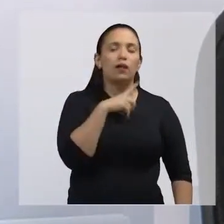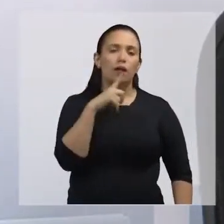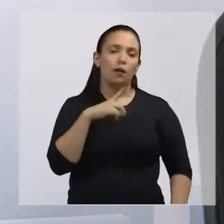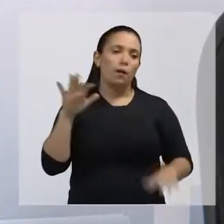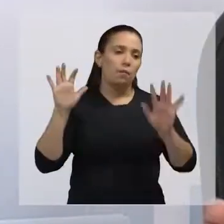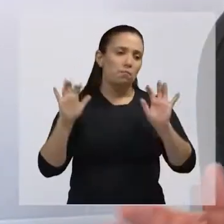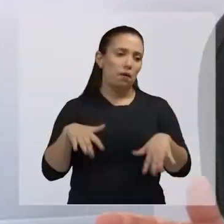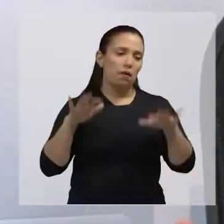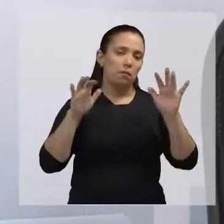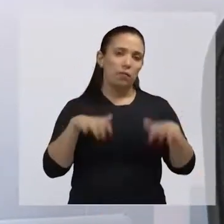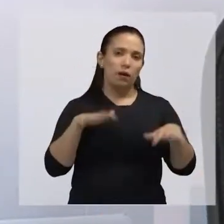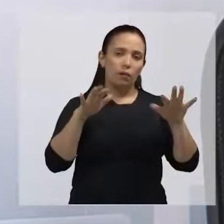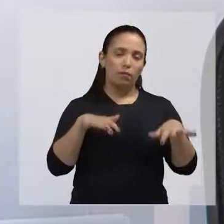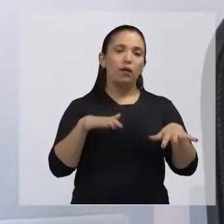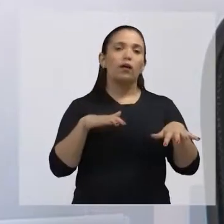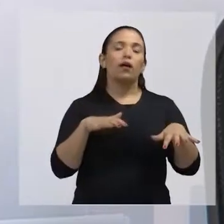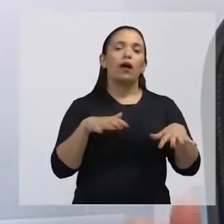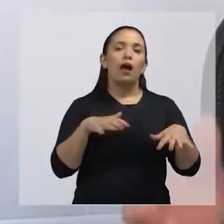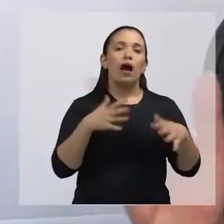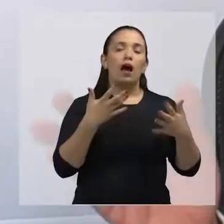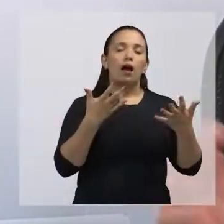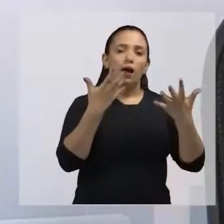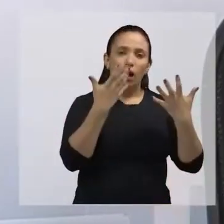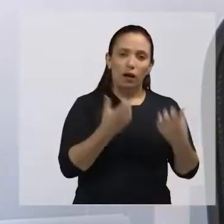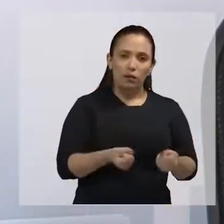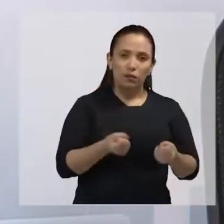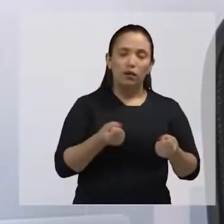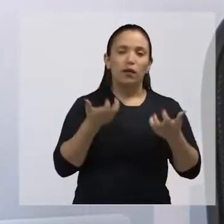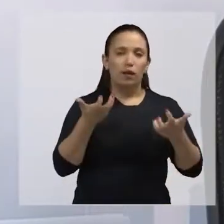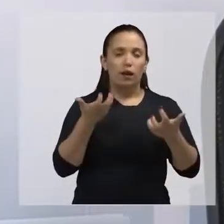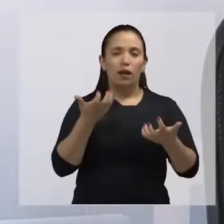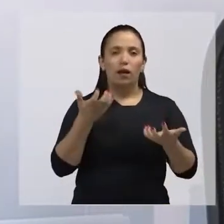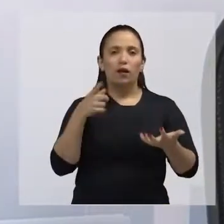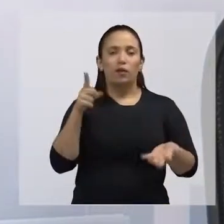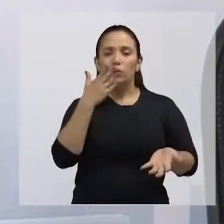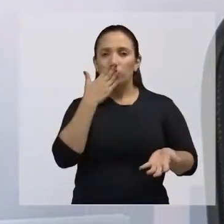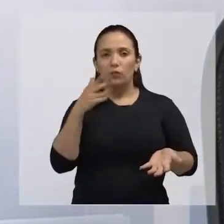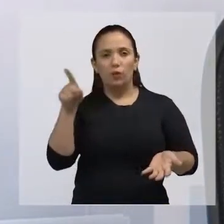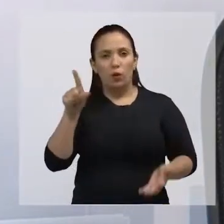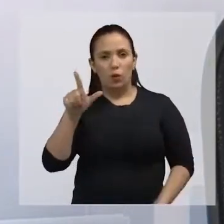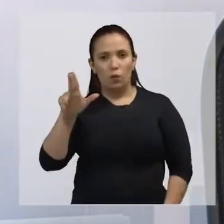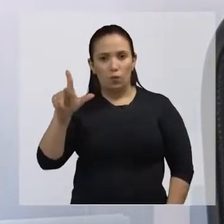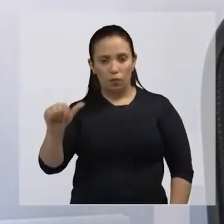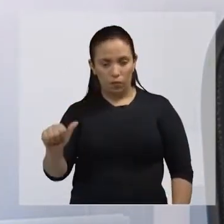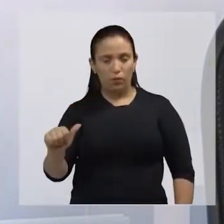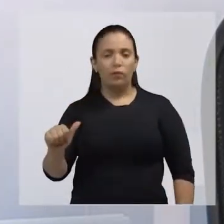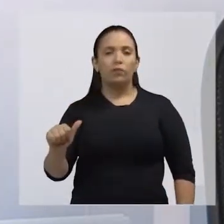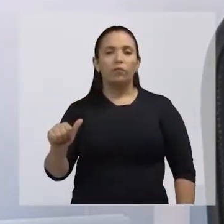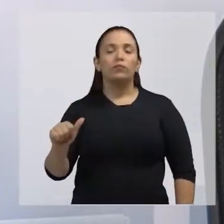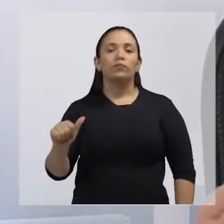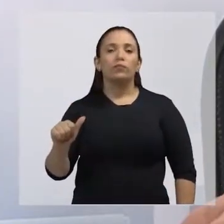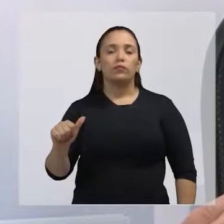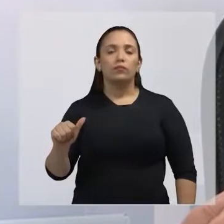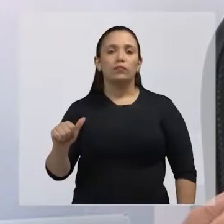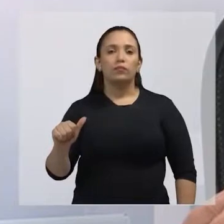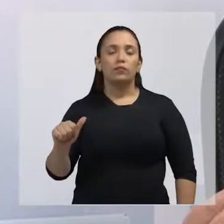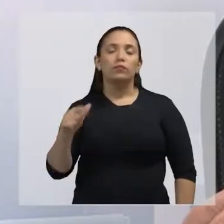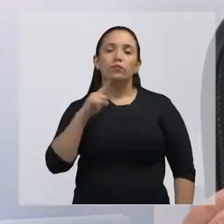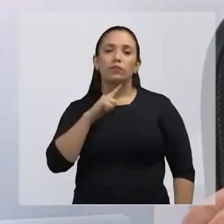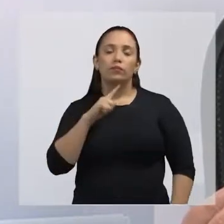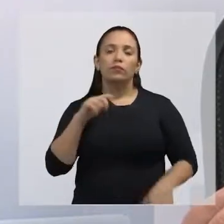populares a favor e contra. As que eram a favor do ex-presidente Luiz Inácio Lula da Silva,